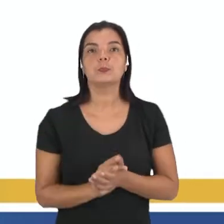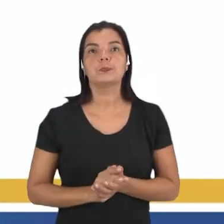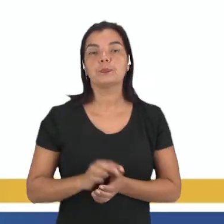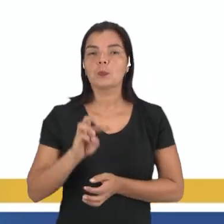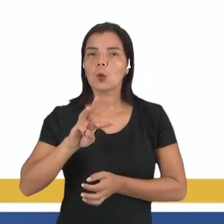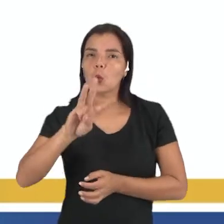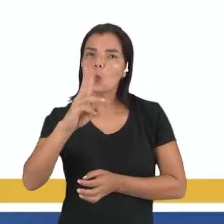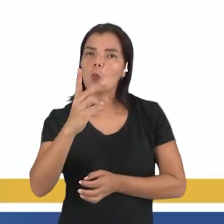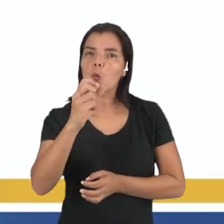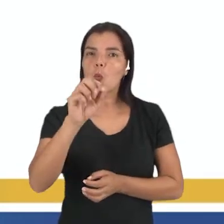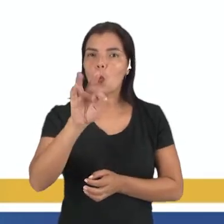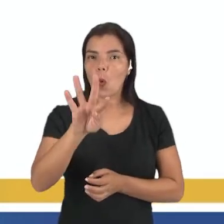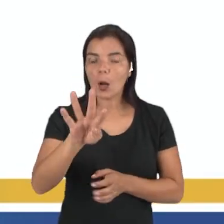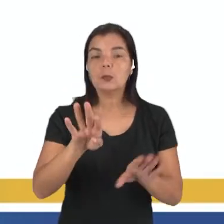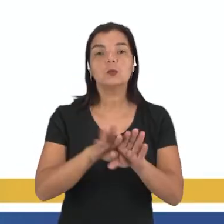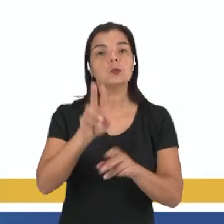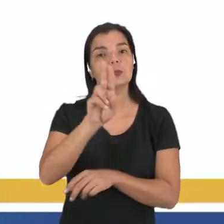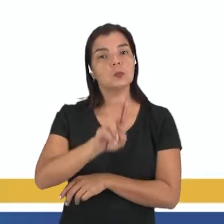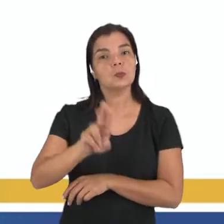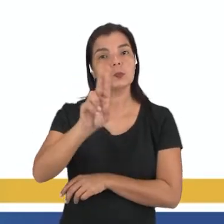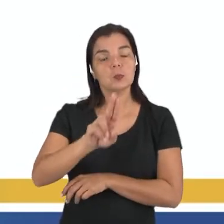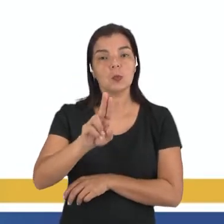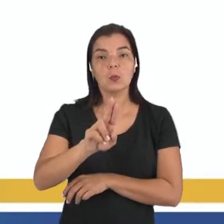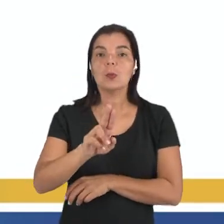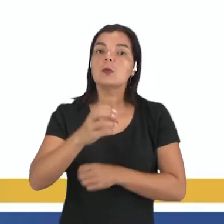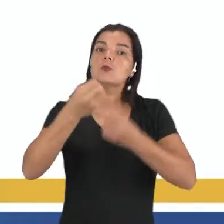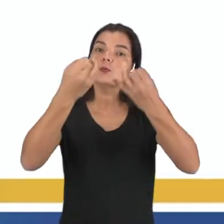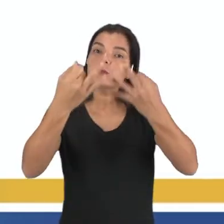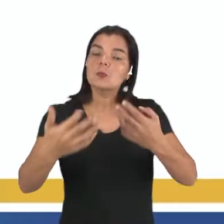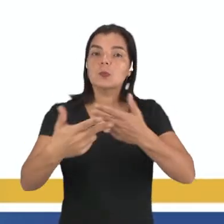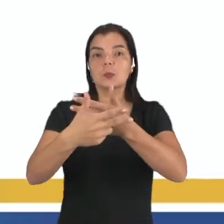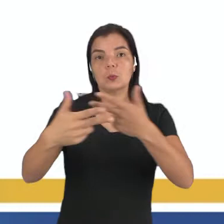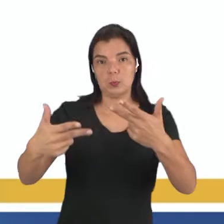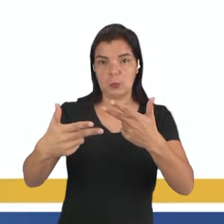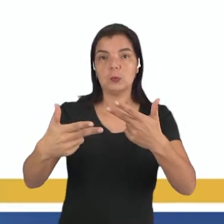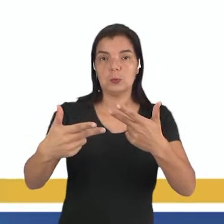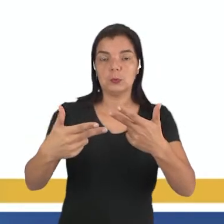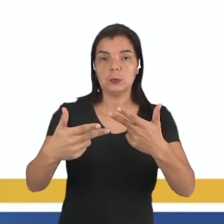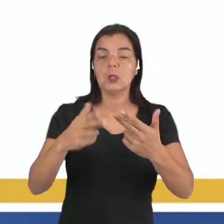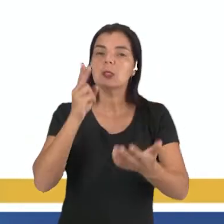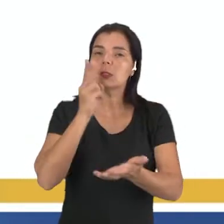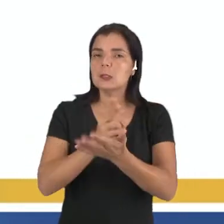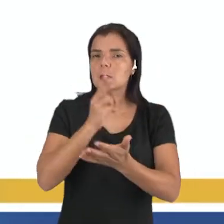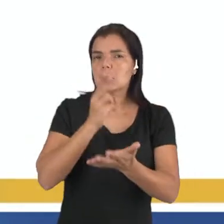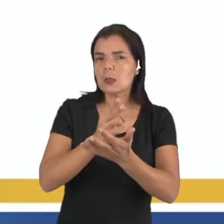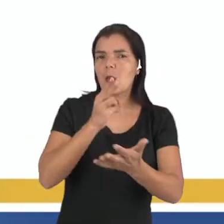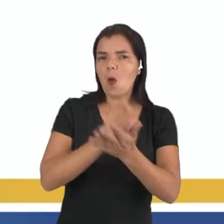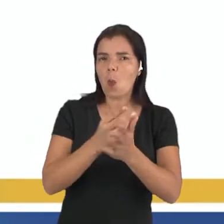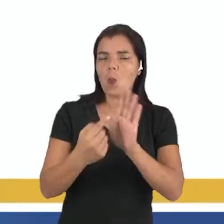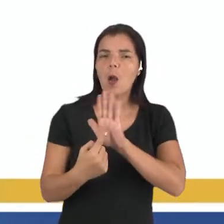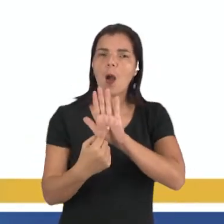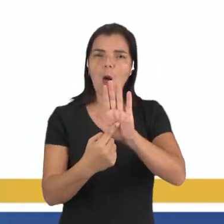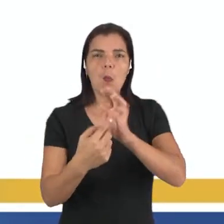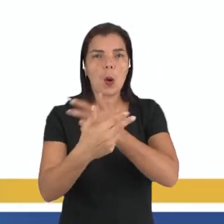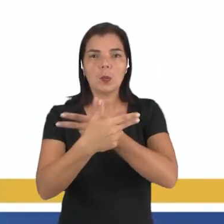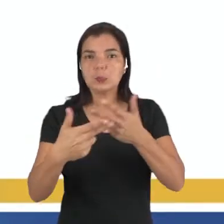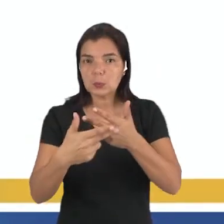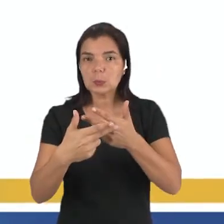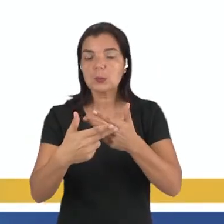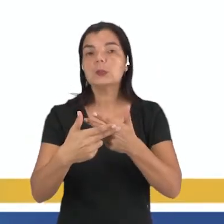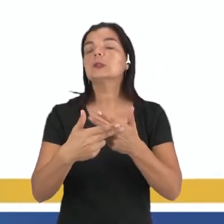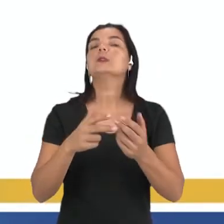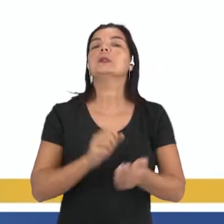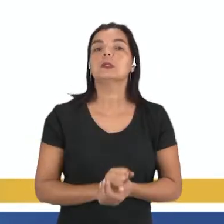a gente usa what quando a gente fala sobre coisas, sobre things. Então, toda vez que você for se referir a objetos